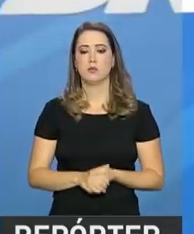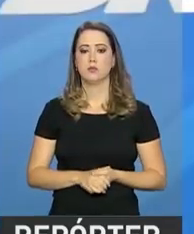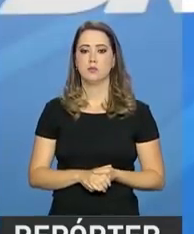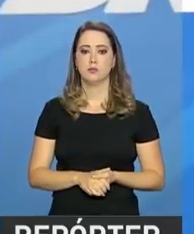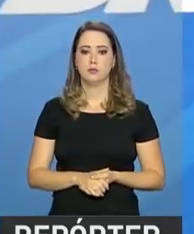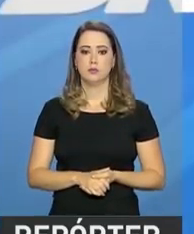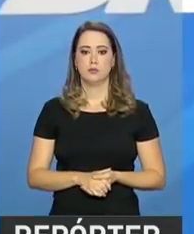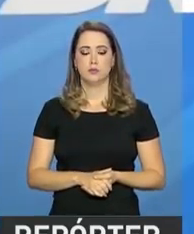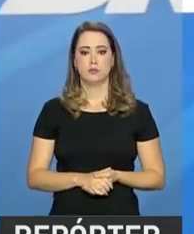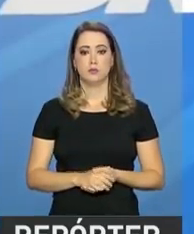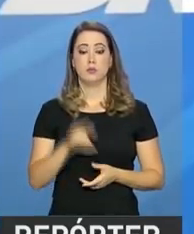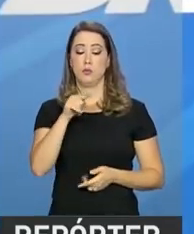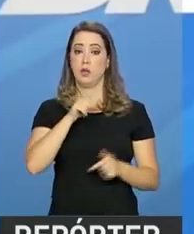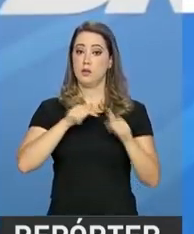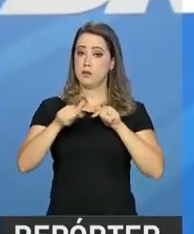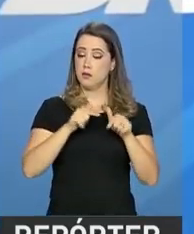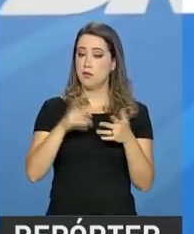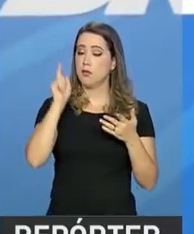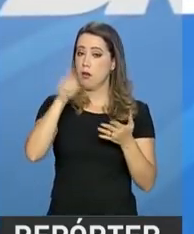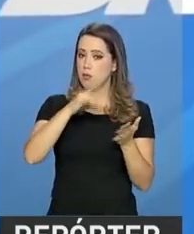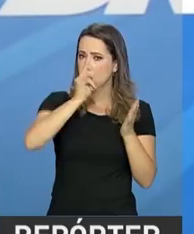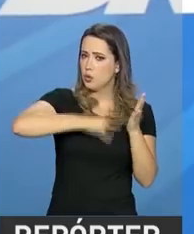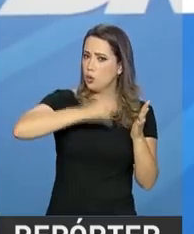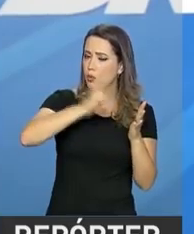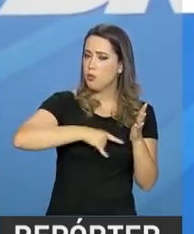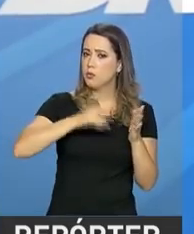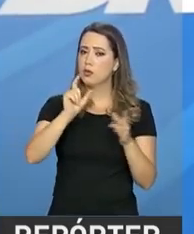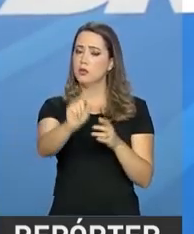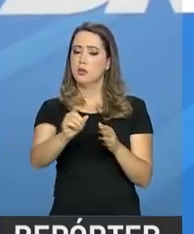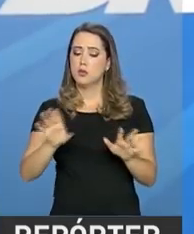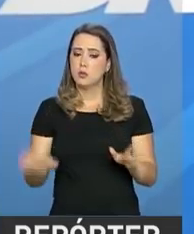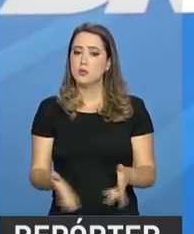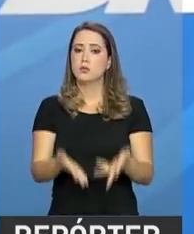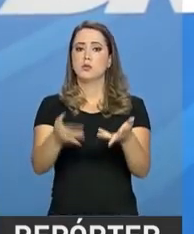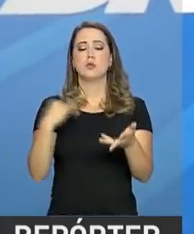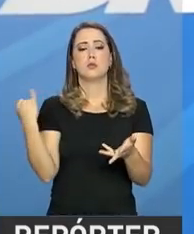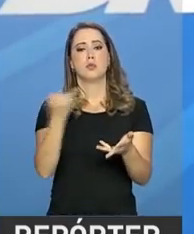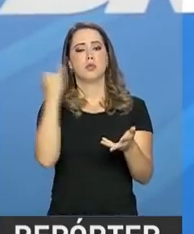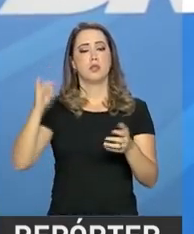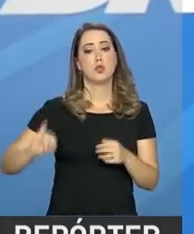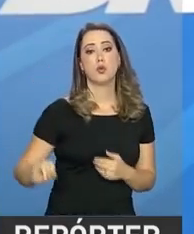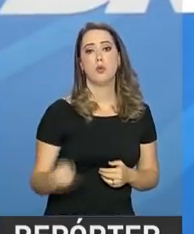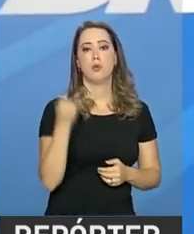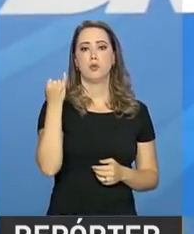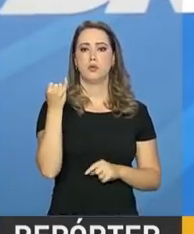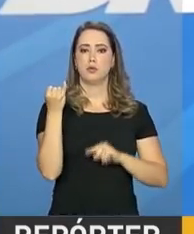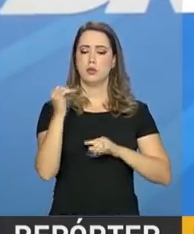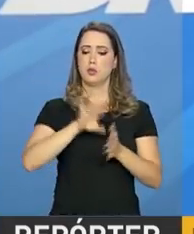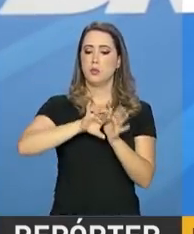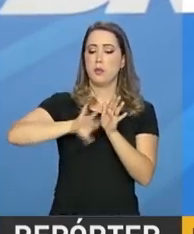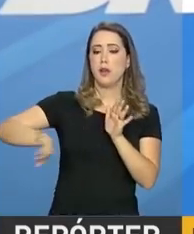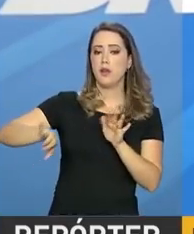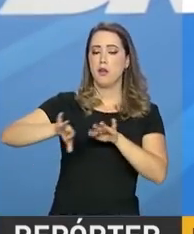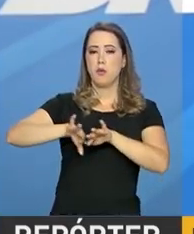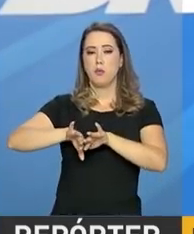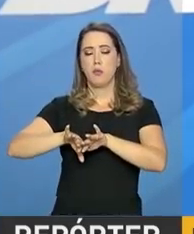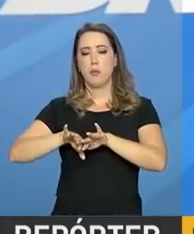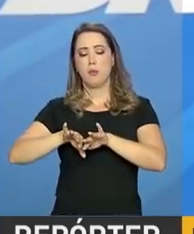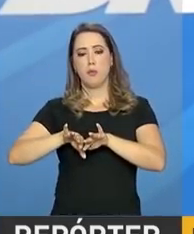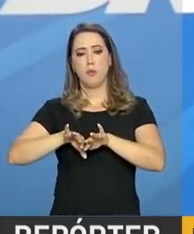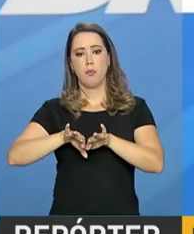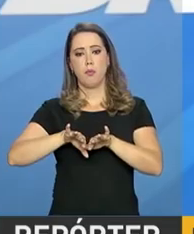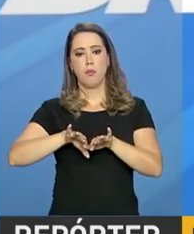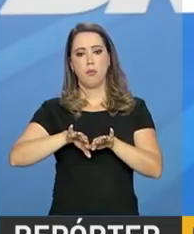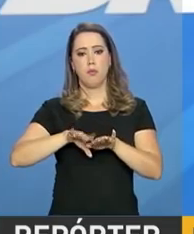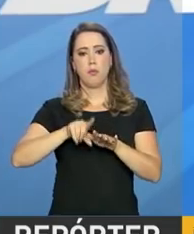violência essa medida tenho certeza vai viabilizar oportunidades para afastar jovens do mercado do